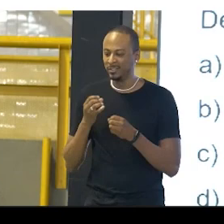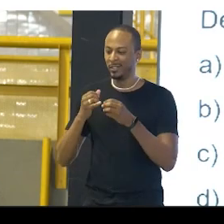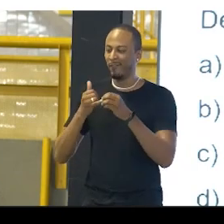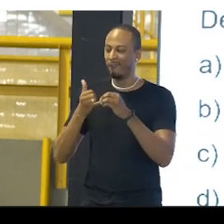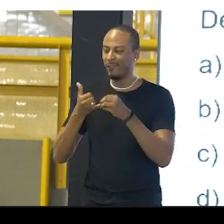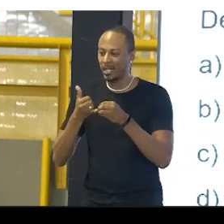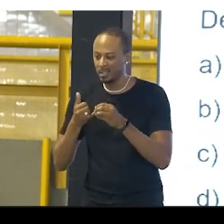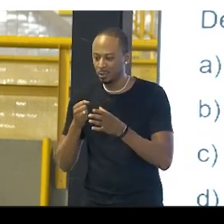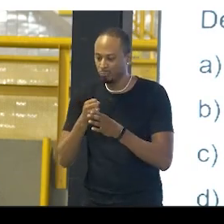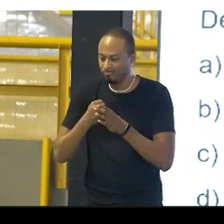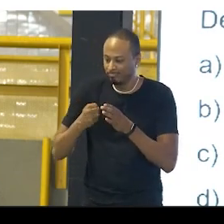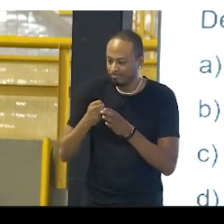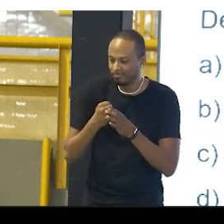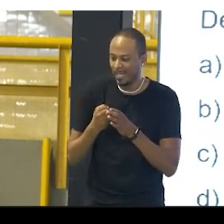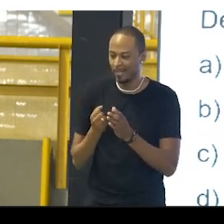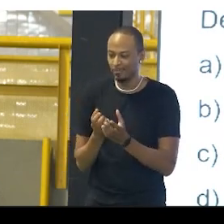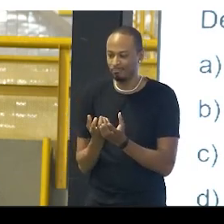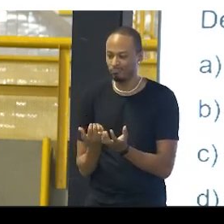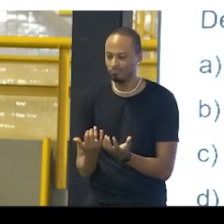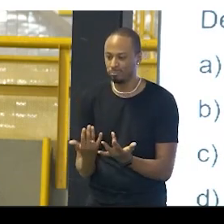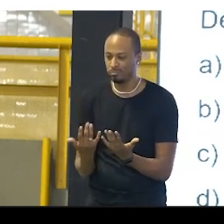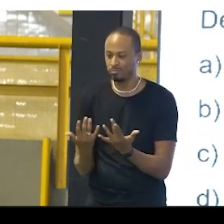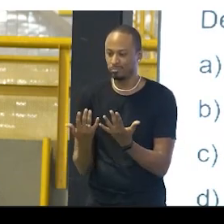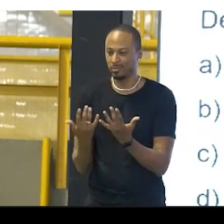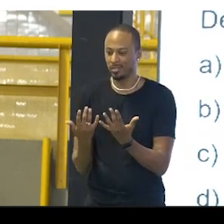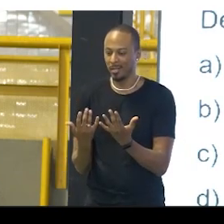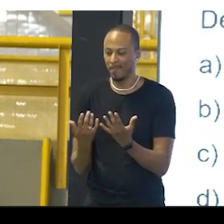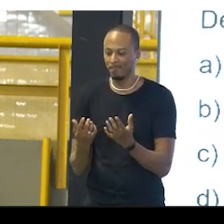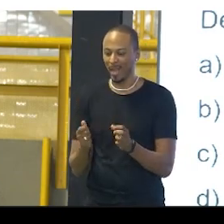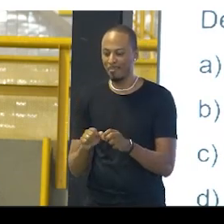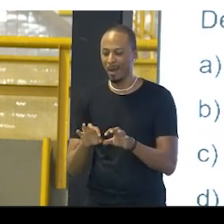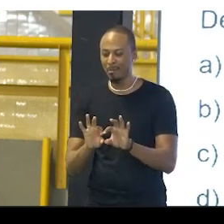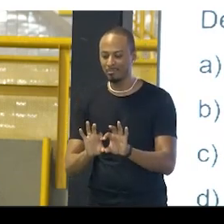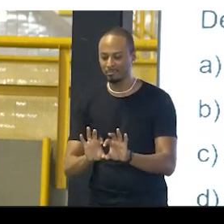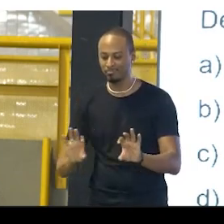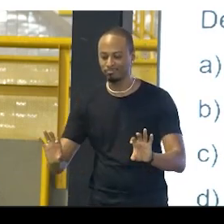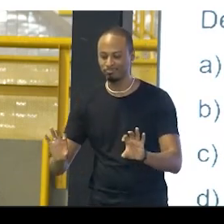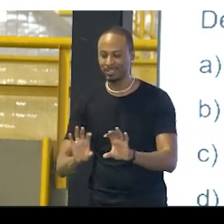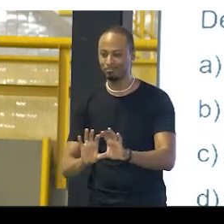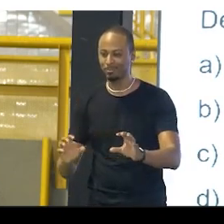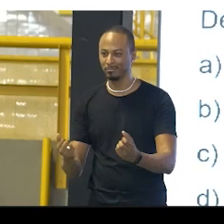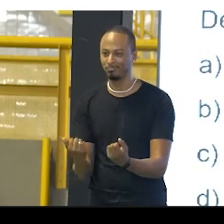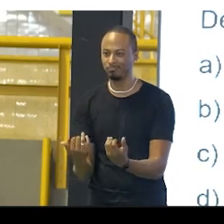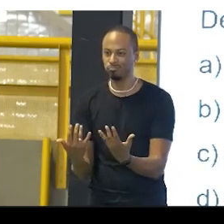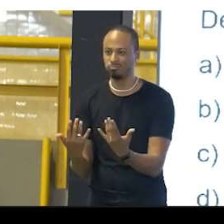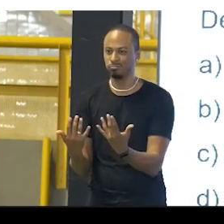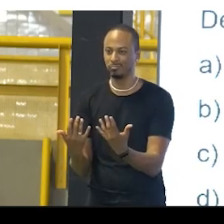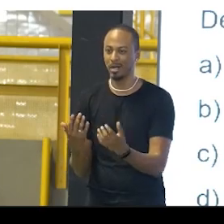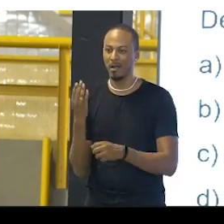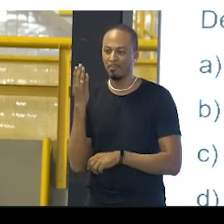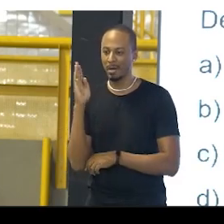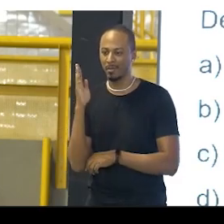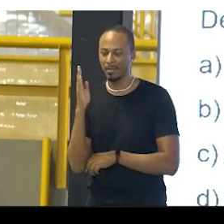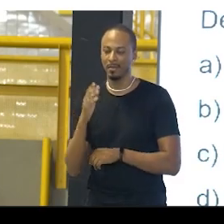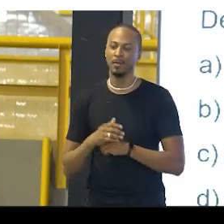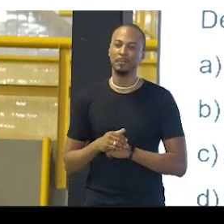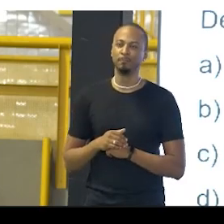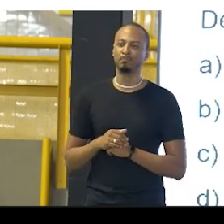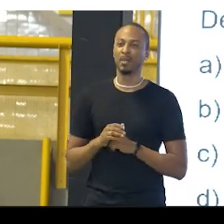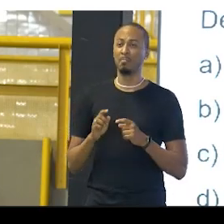um pão feito no fogão a lenha, espetacular. Mas você imagina se todos nós tivermos